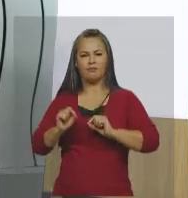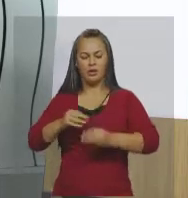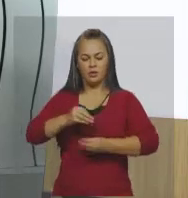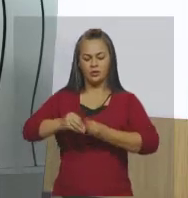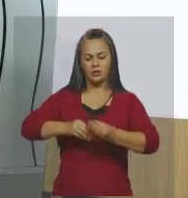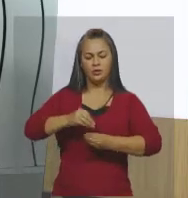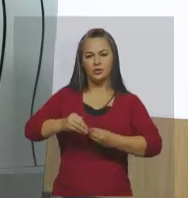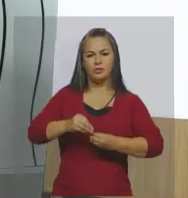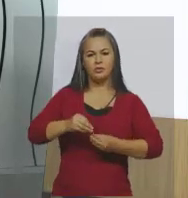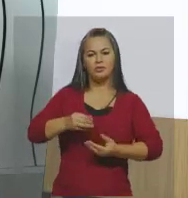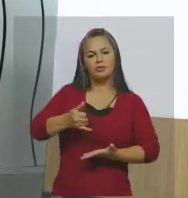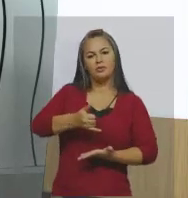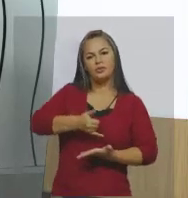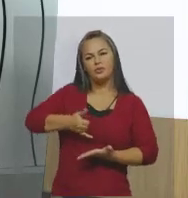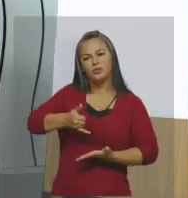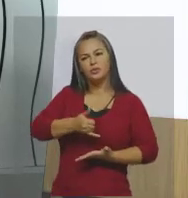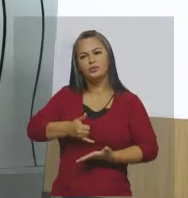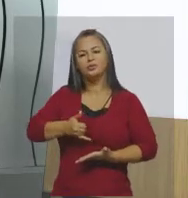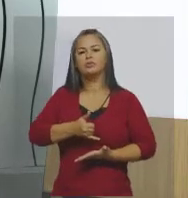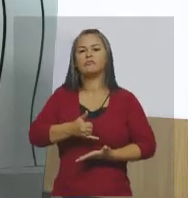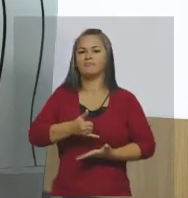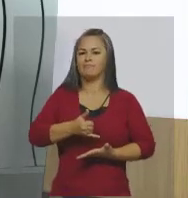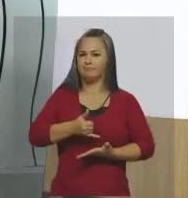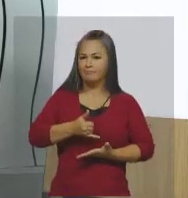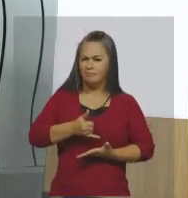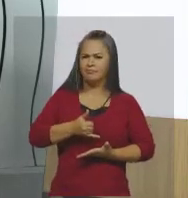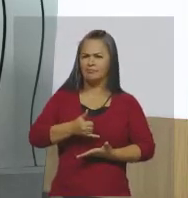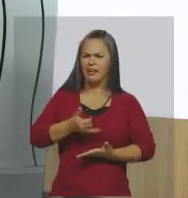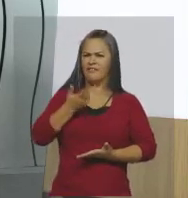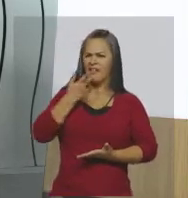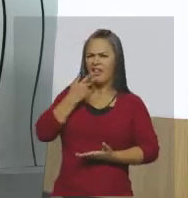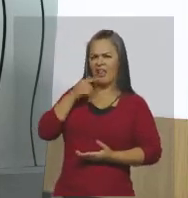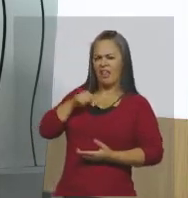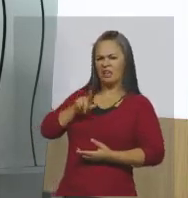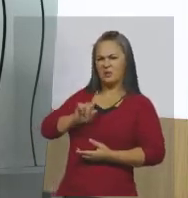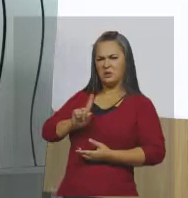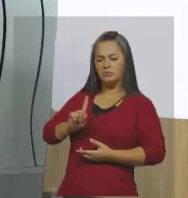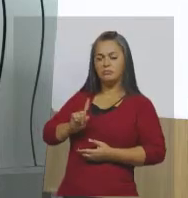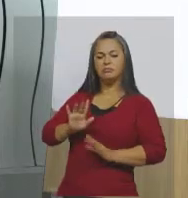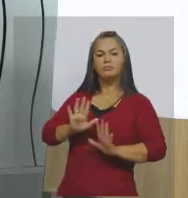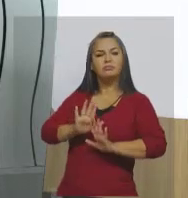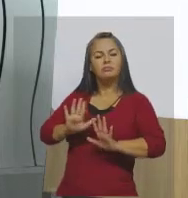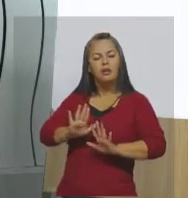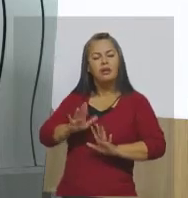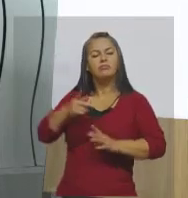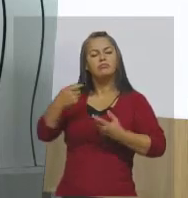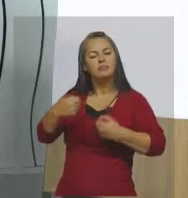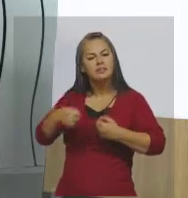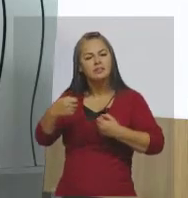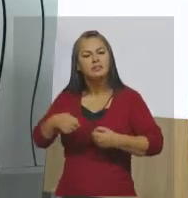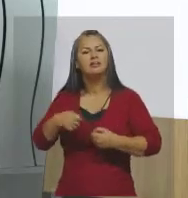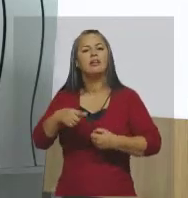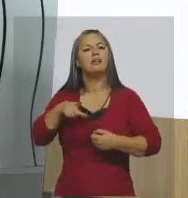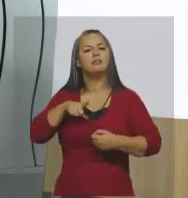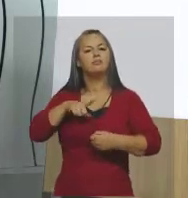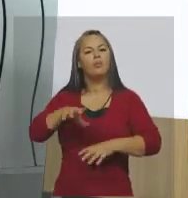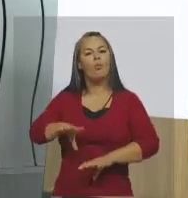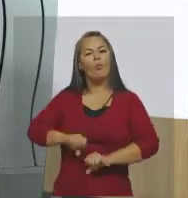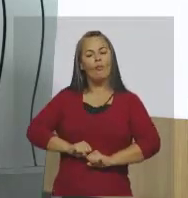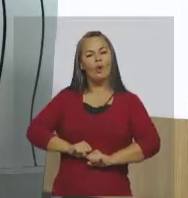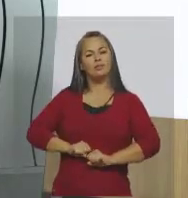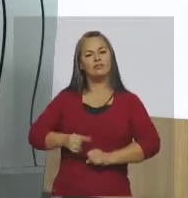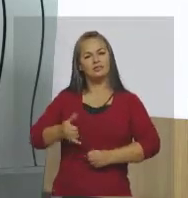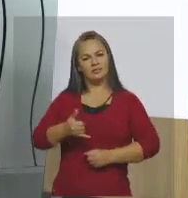é uma fonte de energia que nós conseguimos estocar e estocar com muito mais eficiência do que estocar